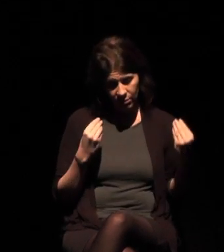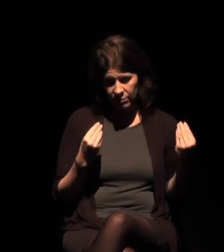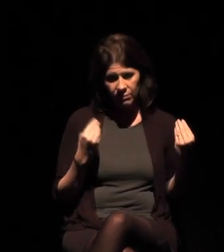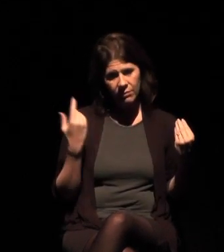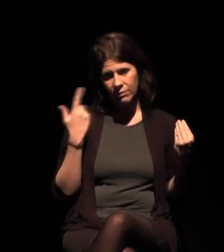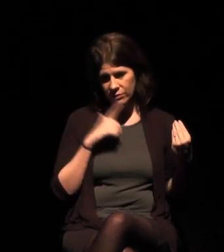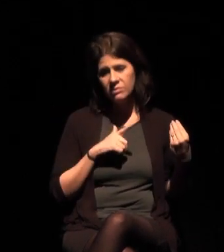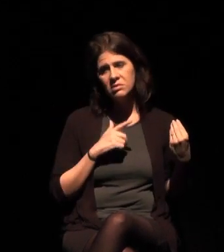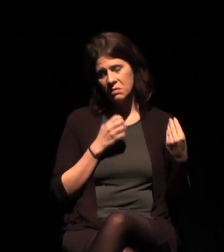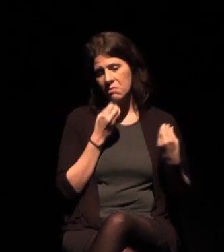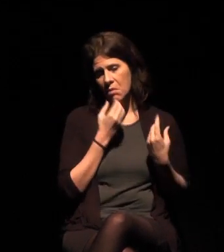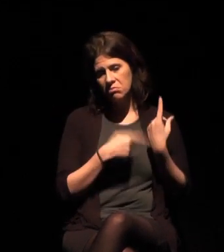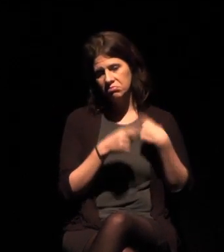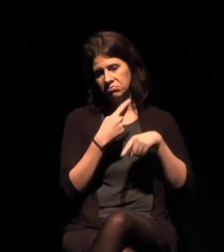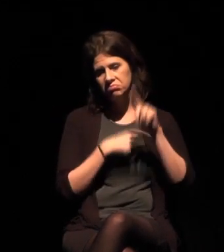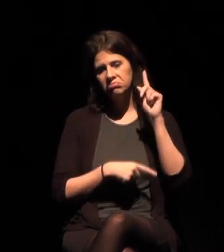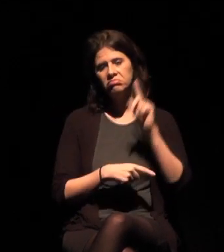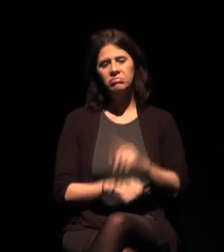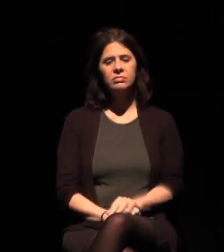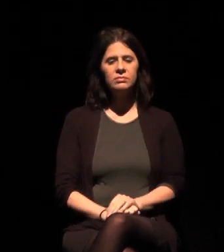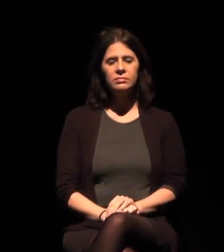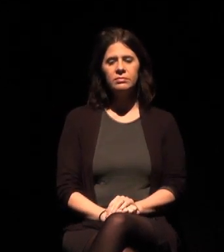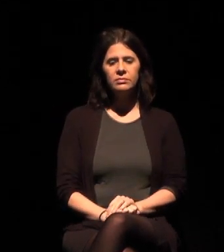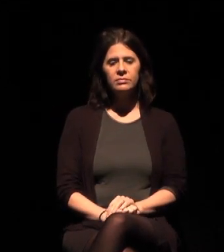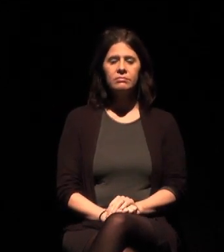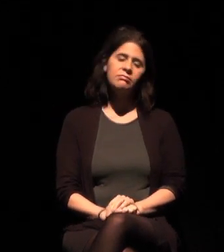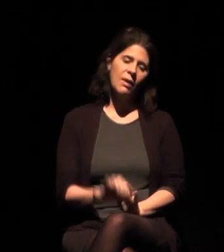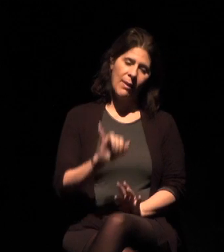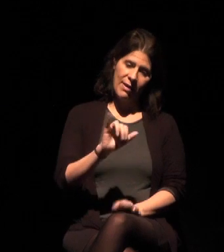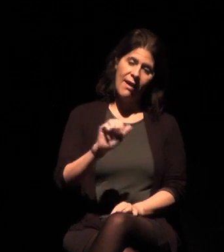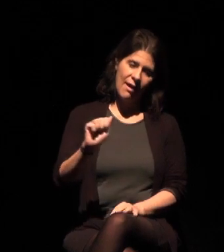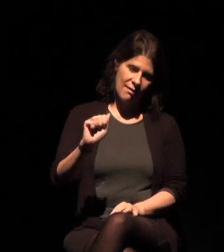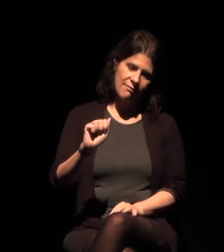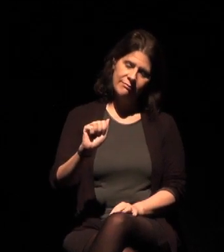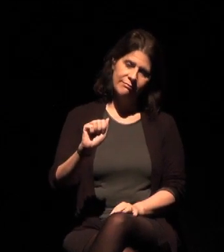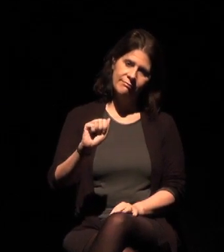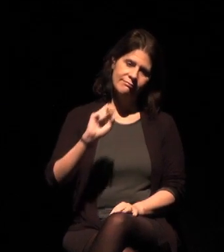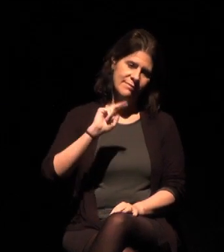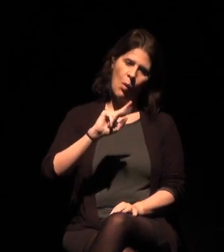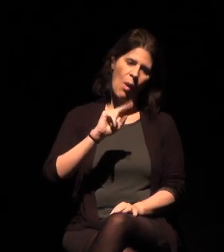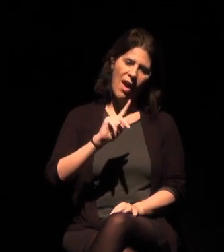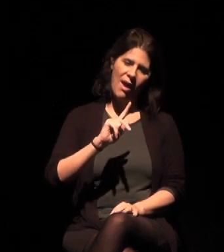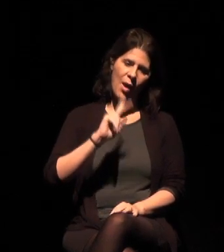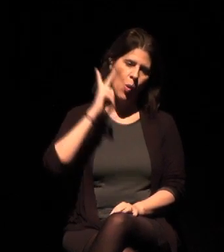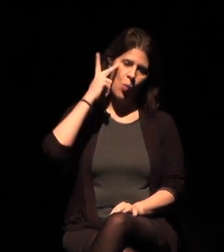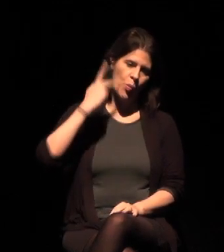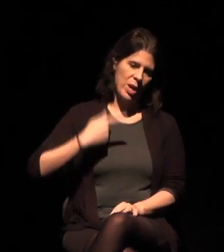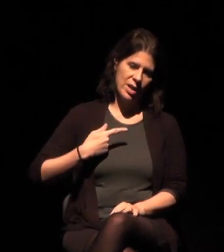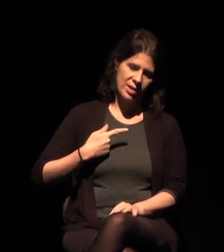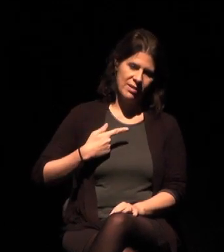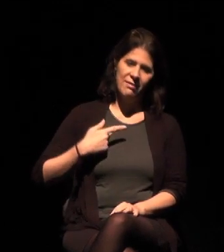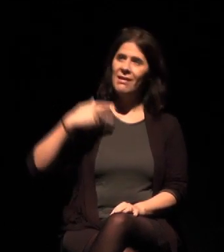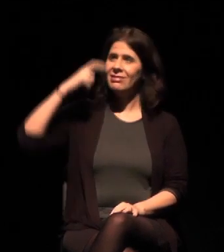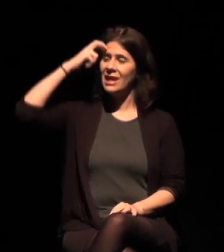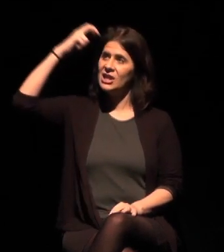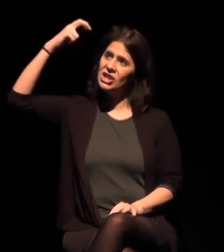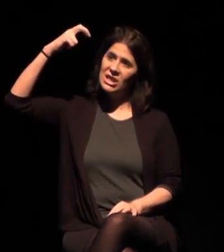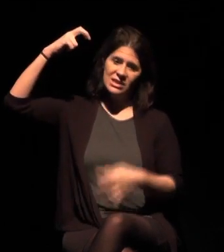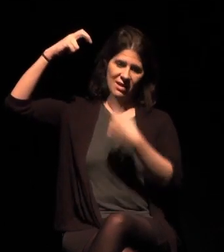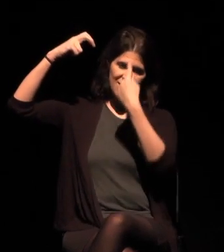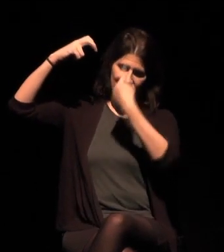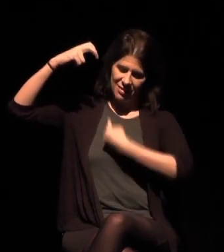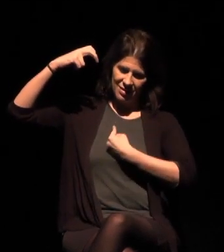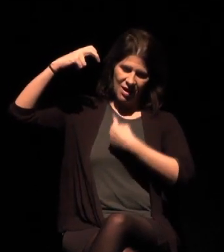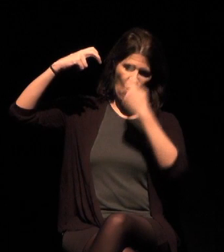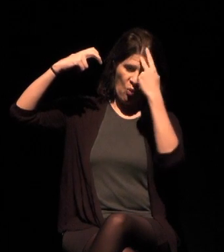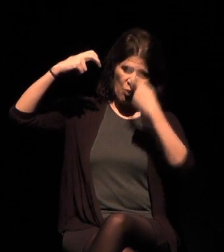nos últimos anos e assim essa ea não é a humana é uma outra não é a inteligência humana é uma outra certa uma